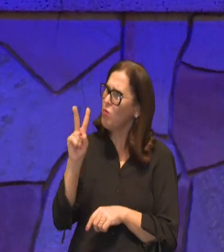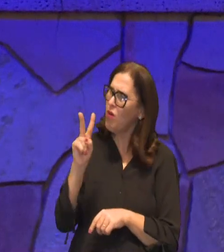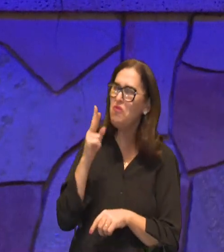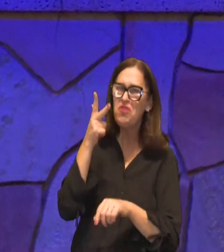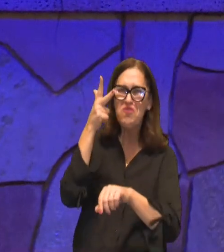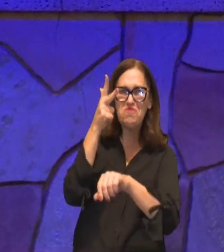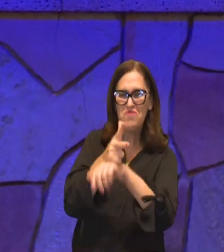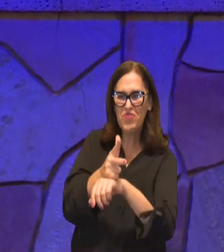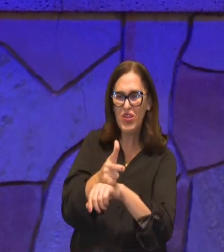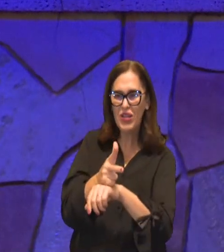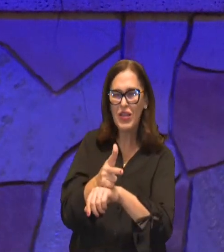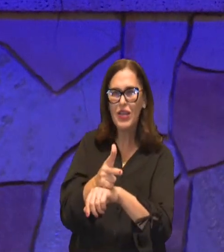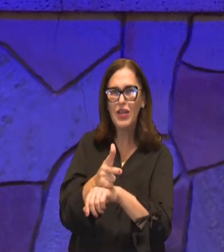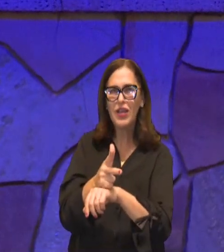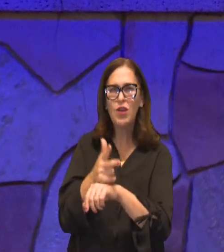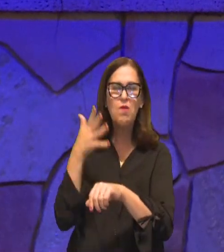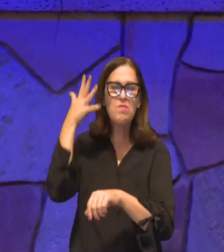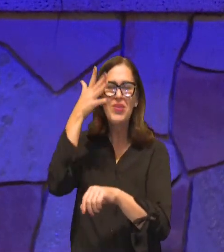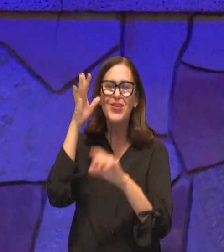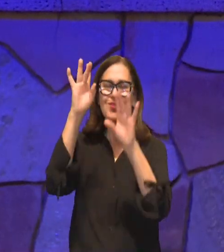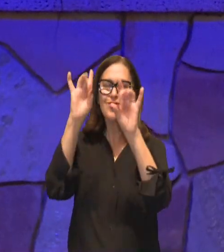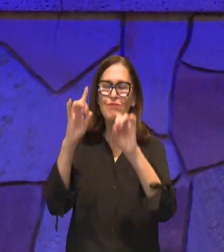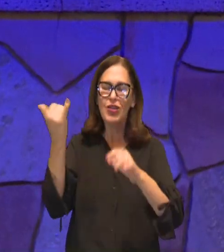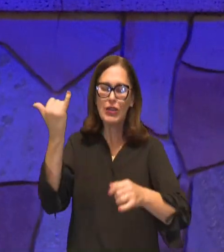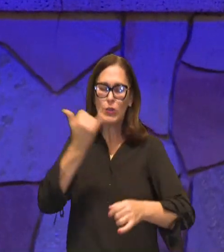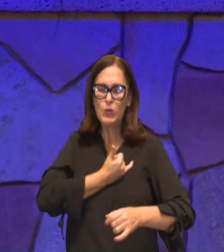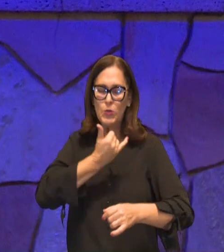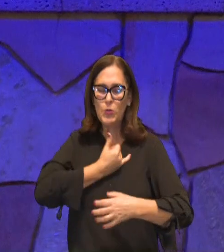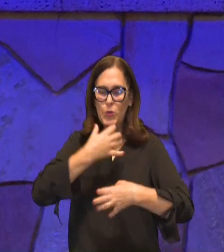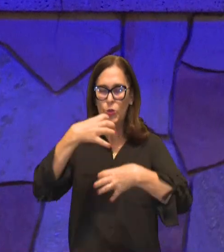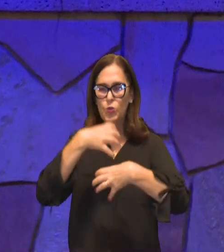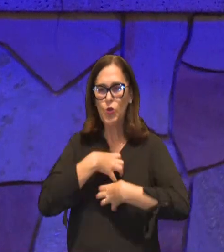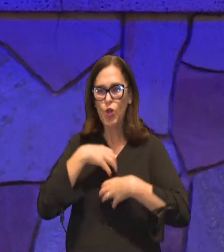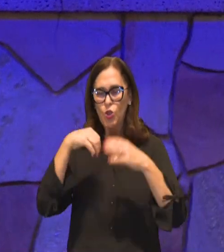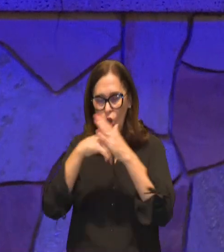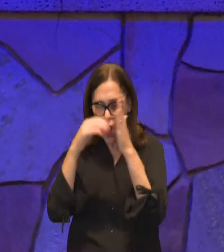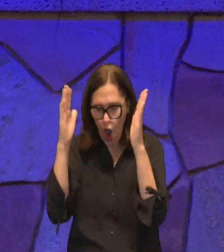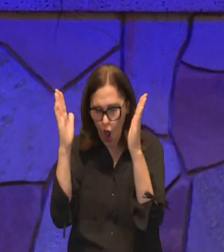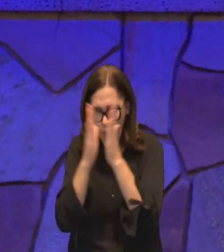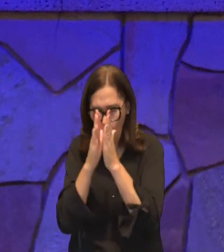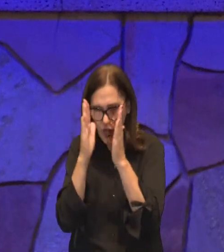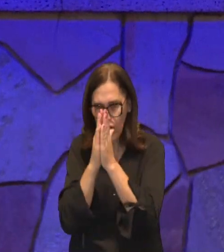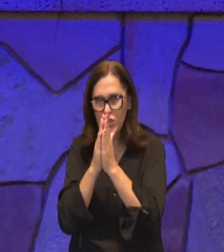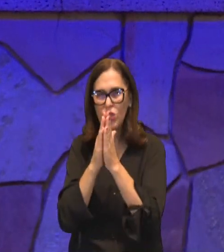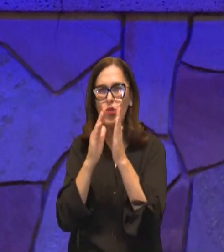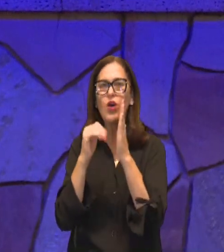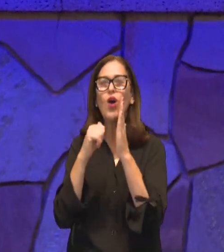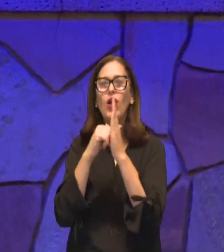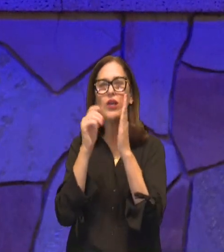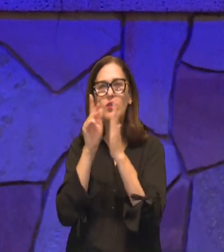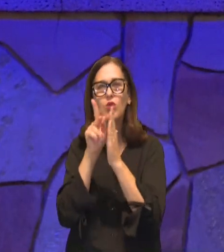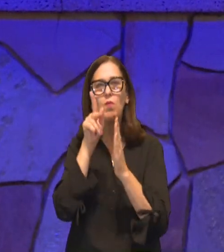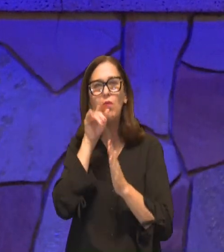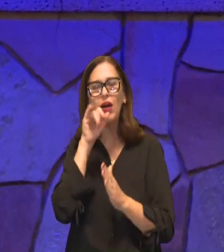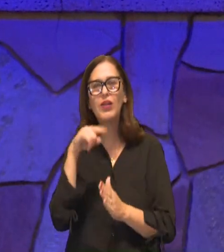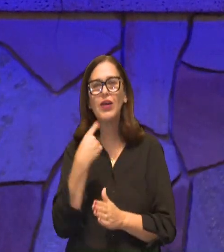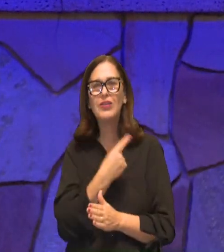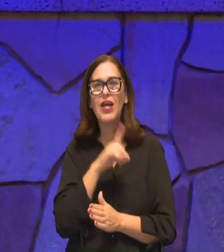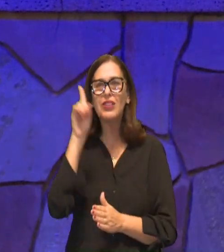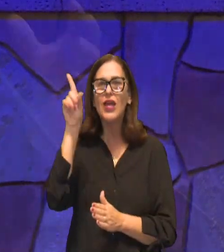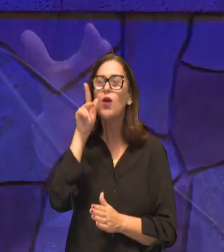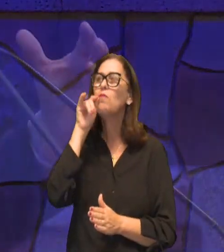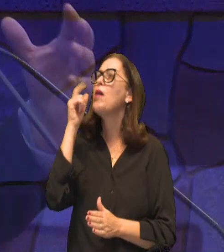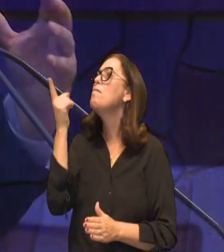uma em especial me falou ao coração, quando na oração do Pai Nosso, Jesus chama o Senhor Deus de Pai,